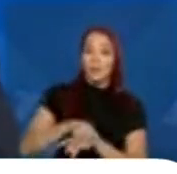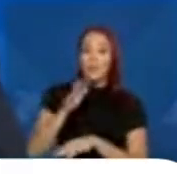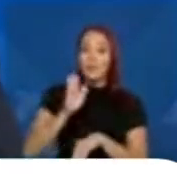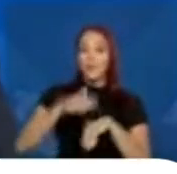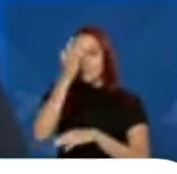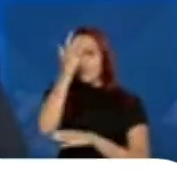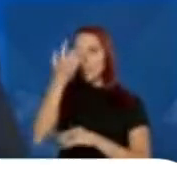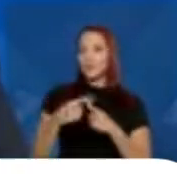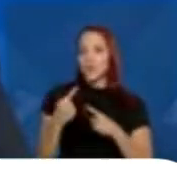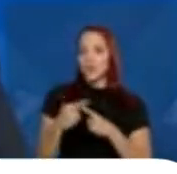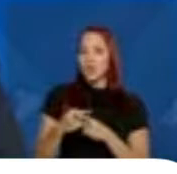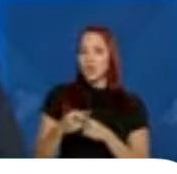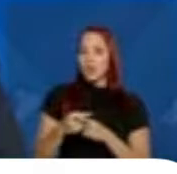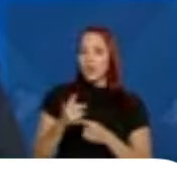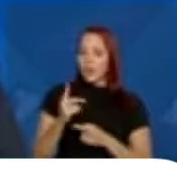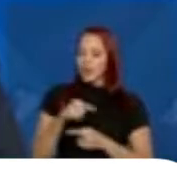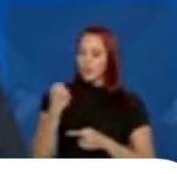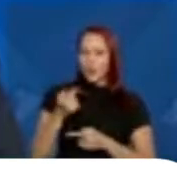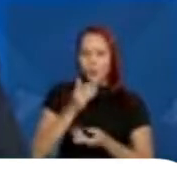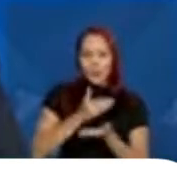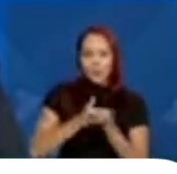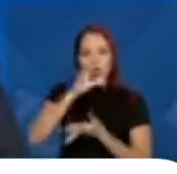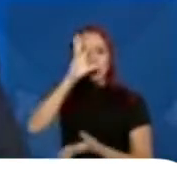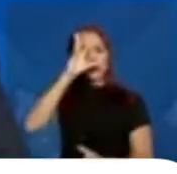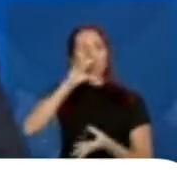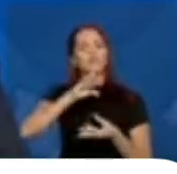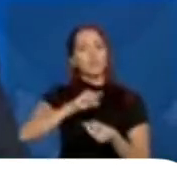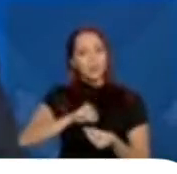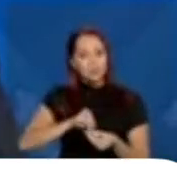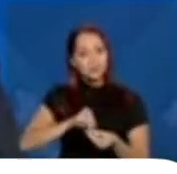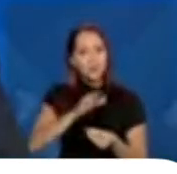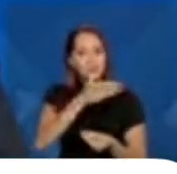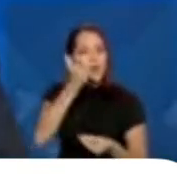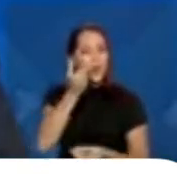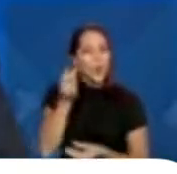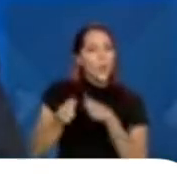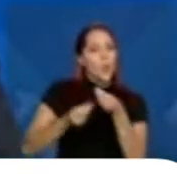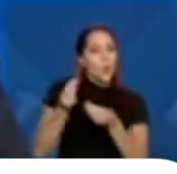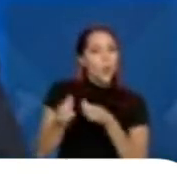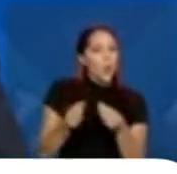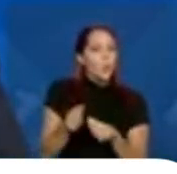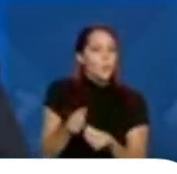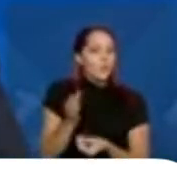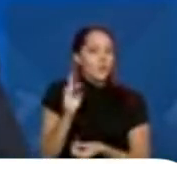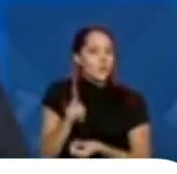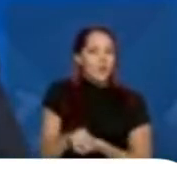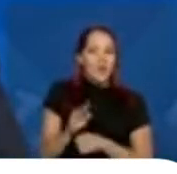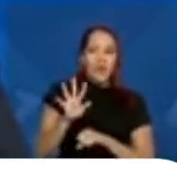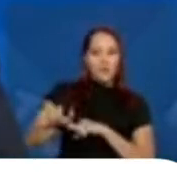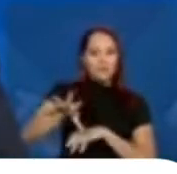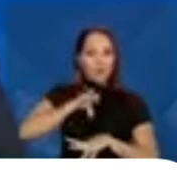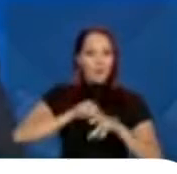nós passamos a compreender melhor como funciona a contaminação, o que